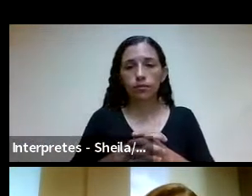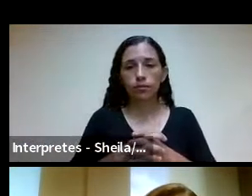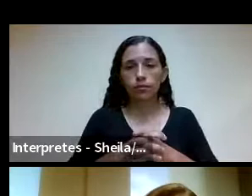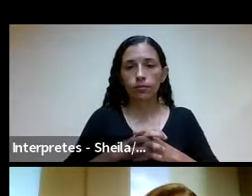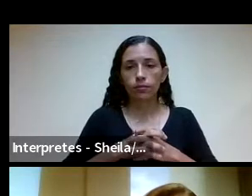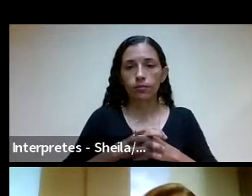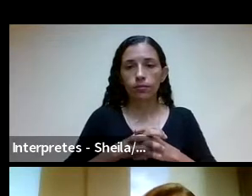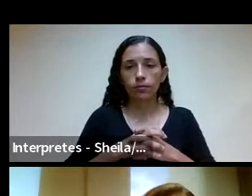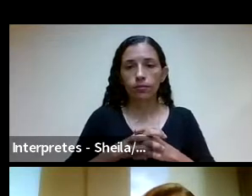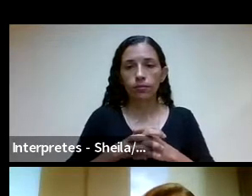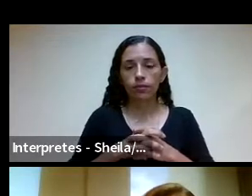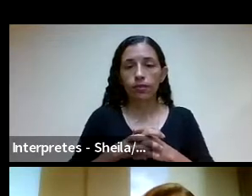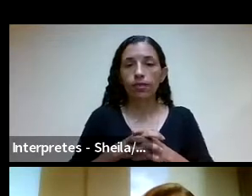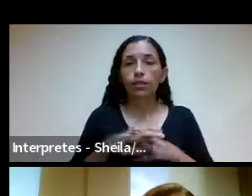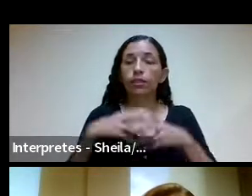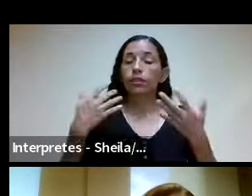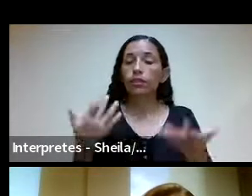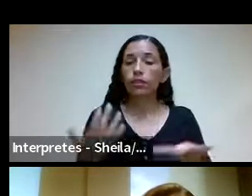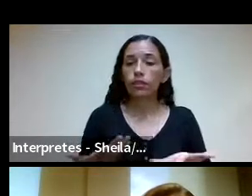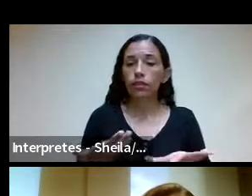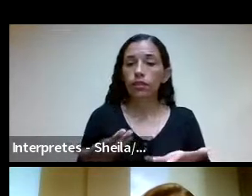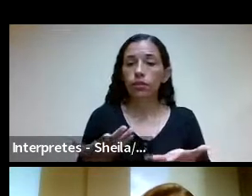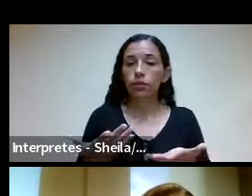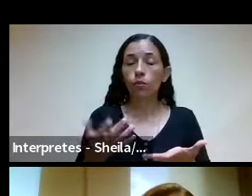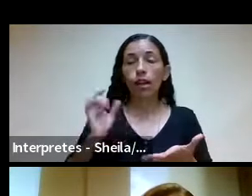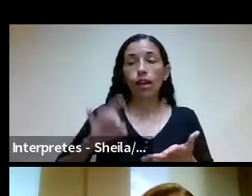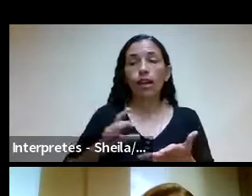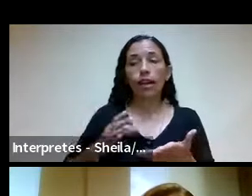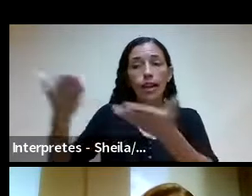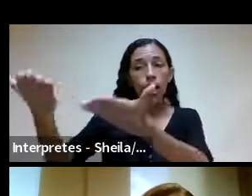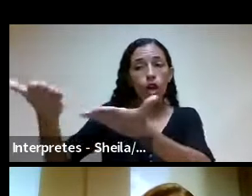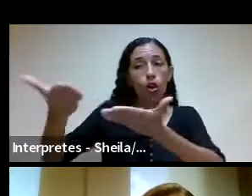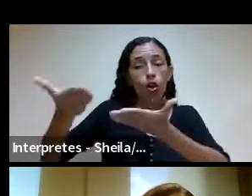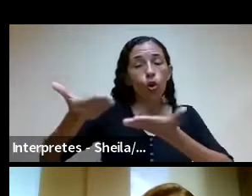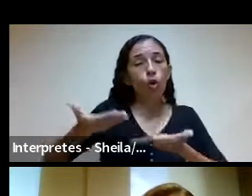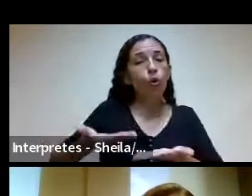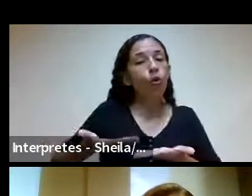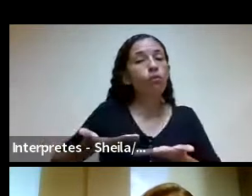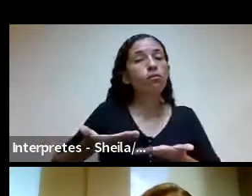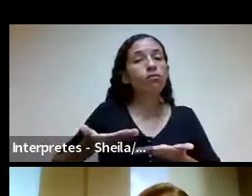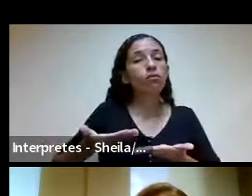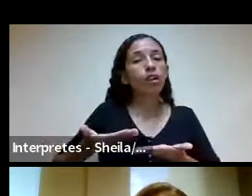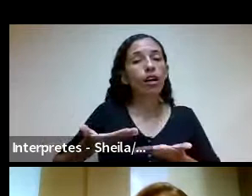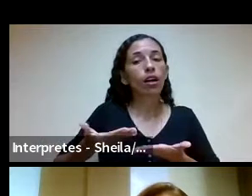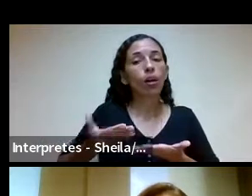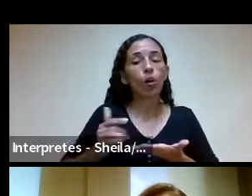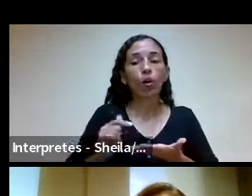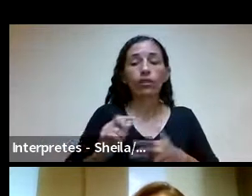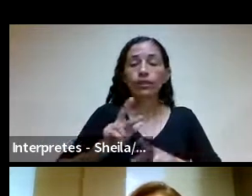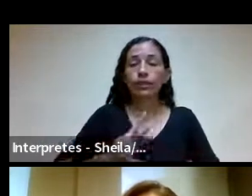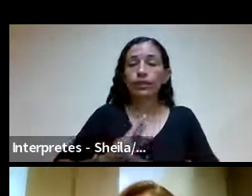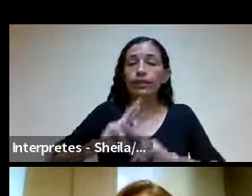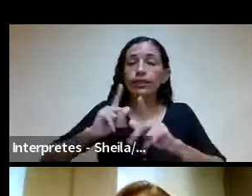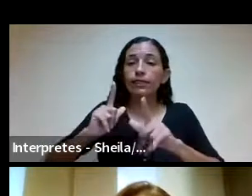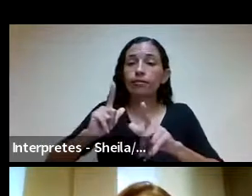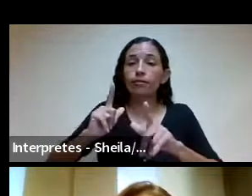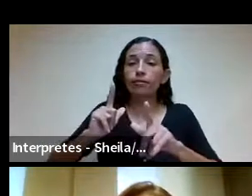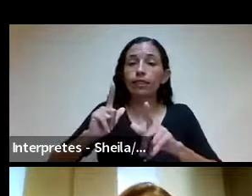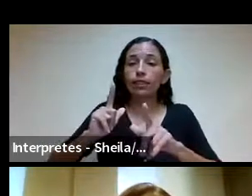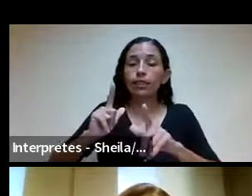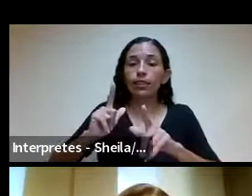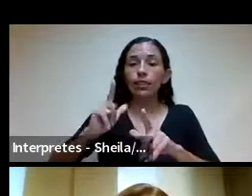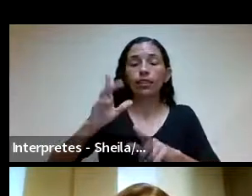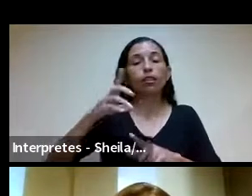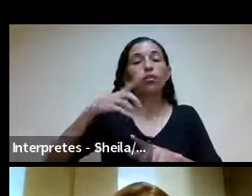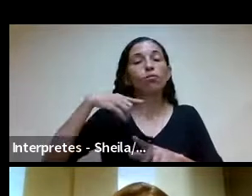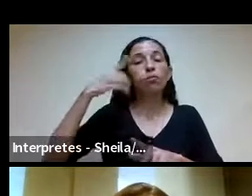a intimação. Veja bem, uma coisa é o dever de efetuar a intimação. Outra coisa é o